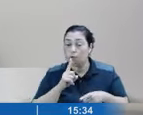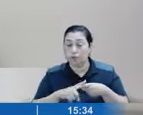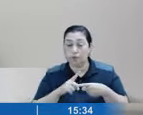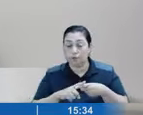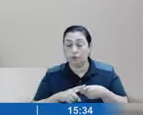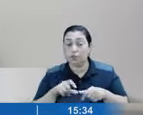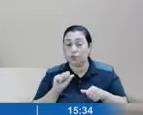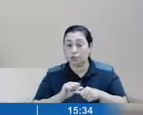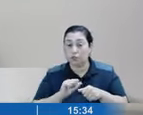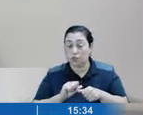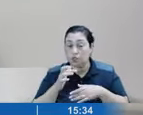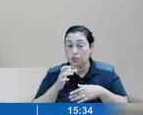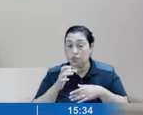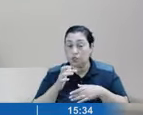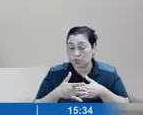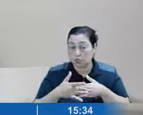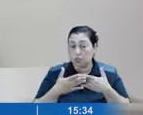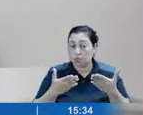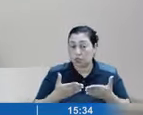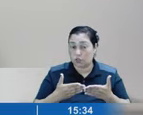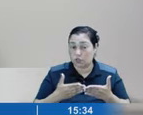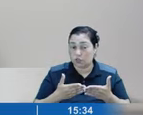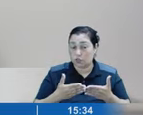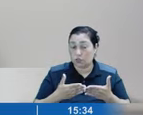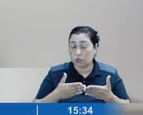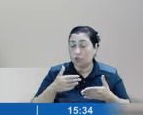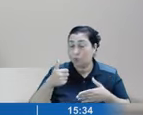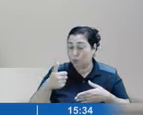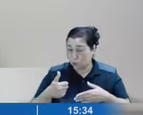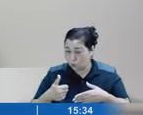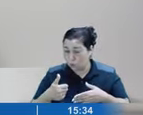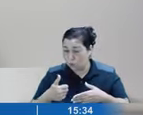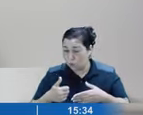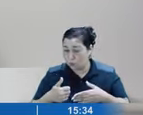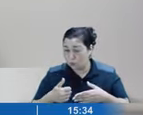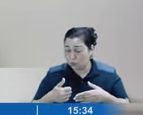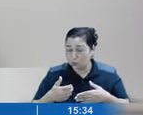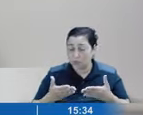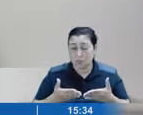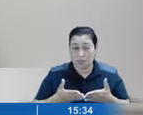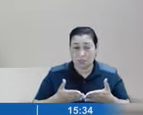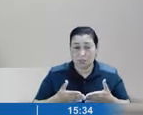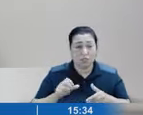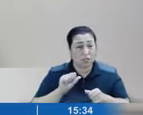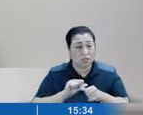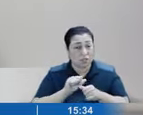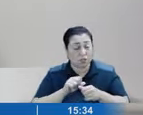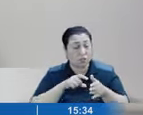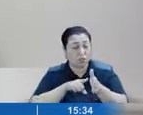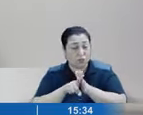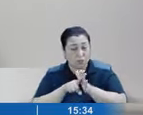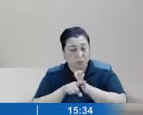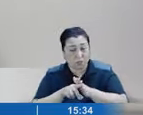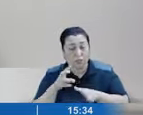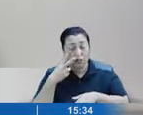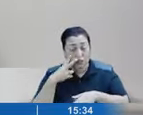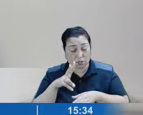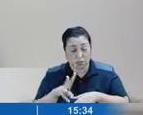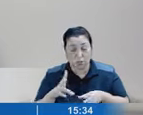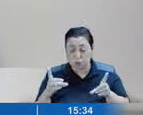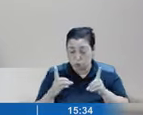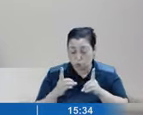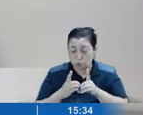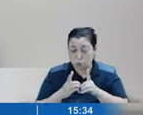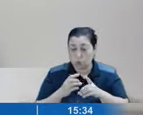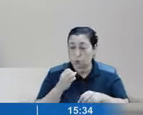fazer colonoscopia naqueles que estão positivos. É uma forma de você fazer um rastreamento do câncer coloretal de uma